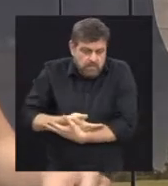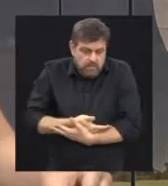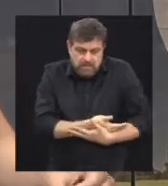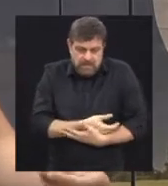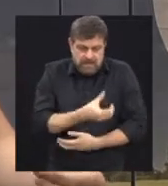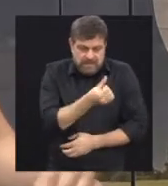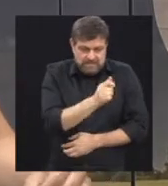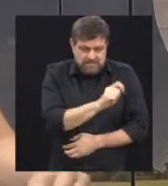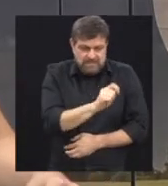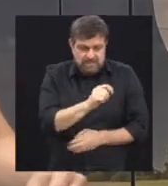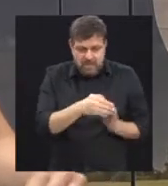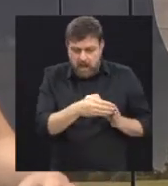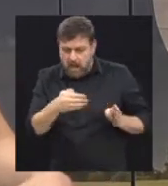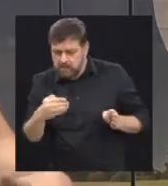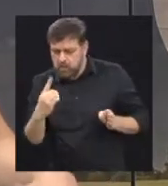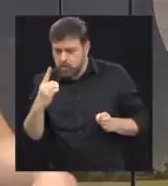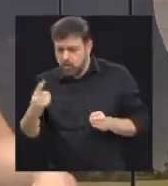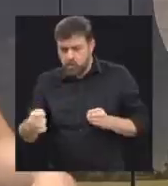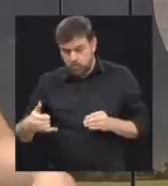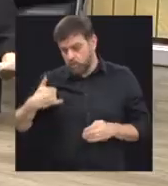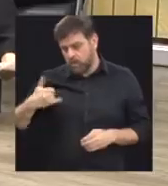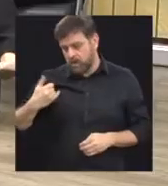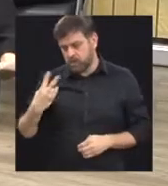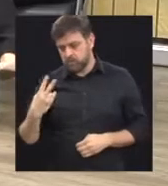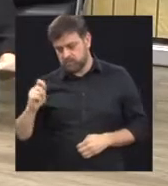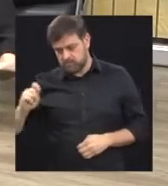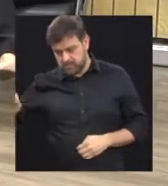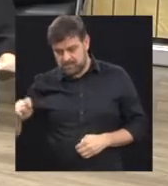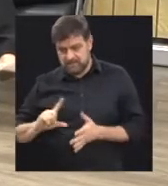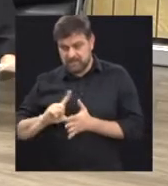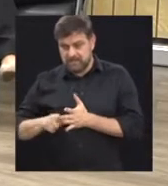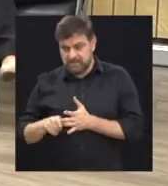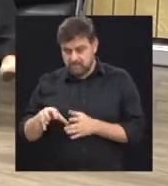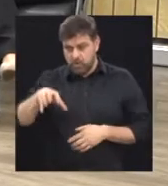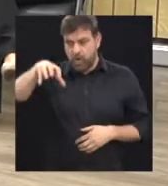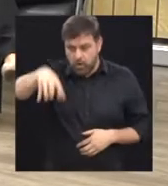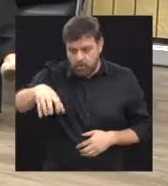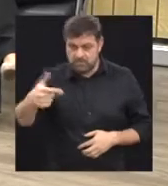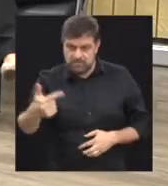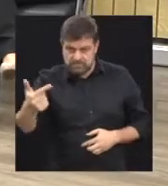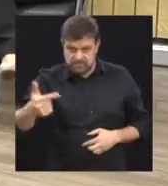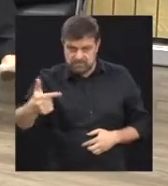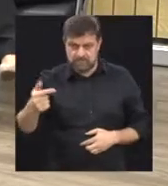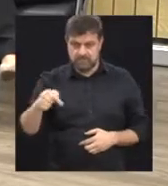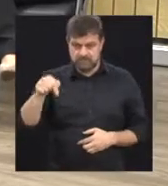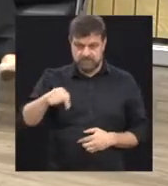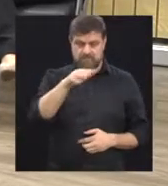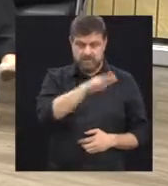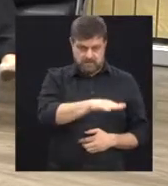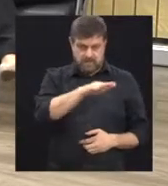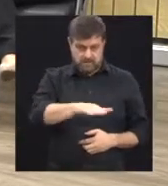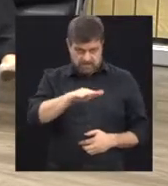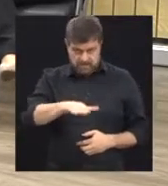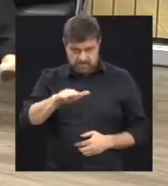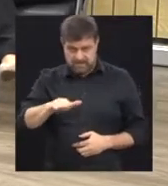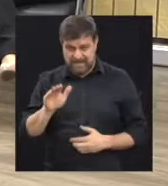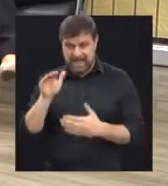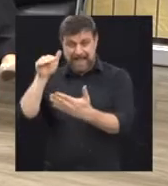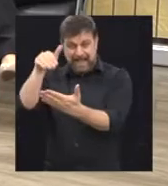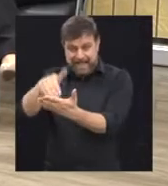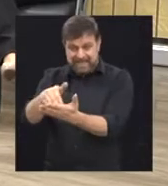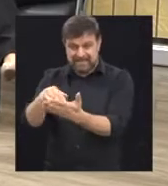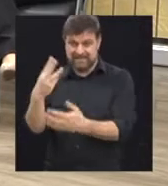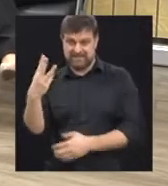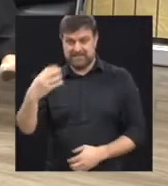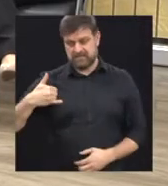de 6 meses até mais ou menos 1 ano e 2 meses, aí vai para o agrupamento 2, que são crianças dessa faixa etária até